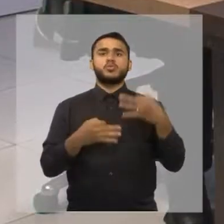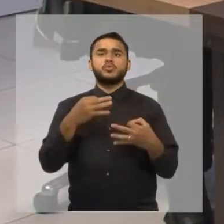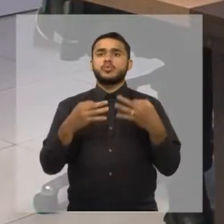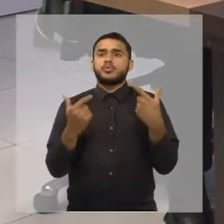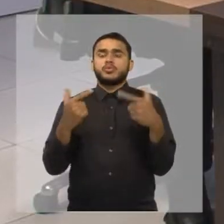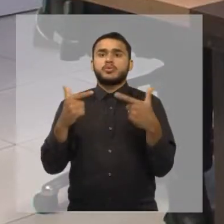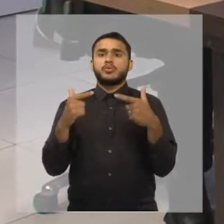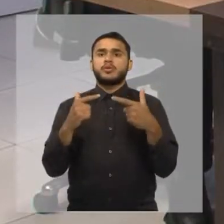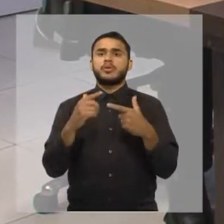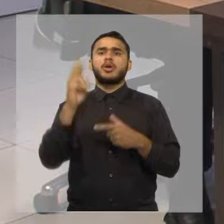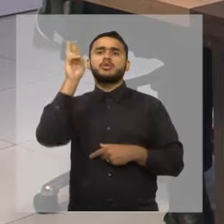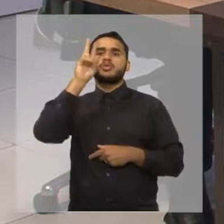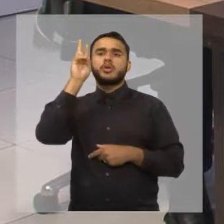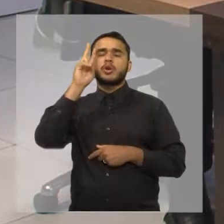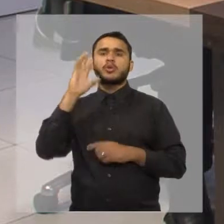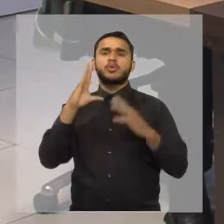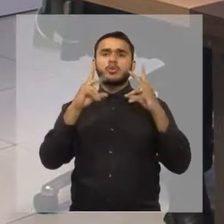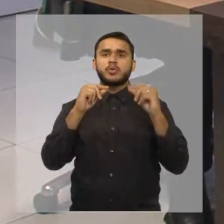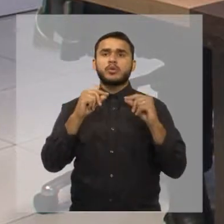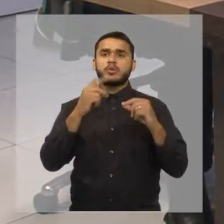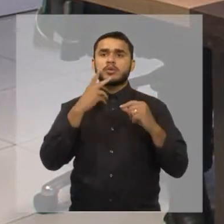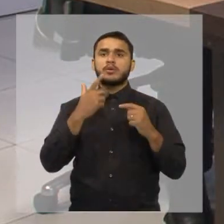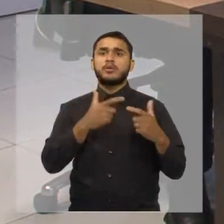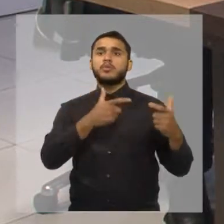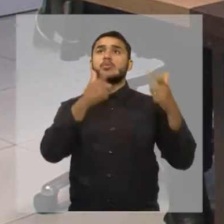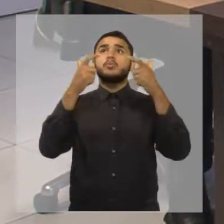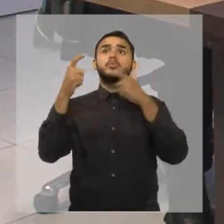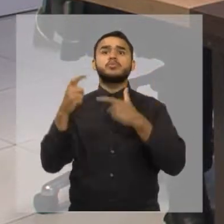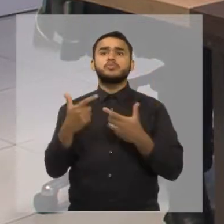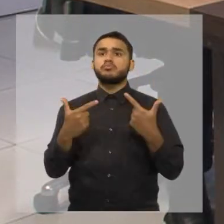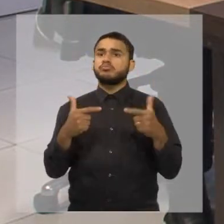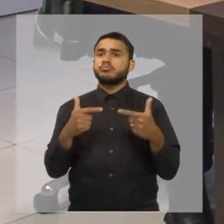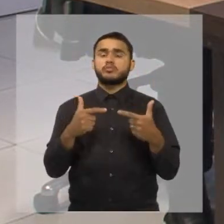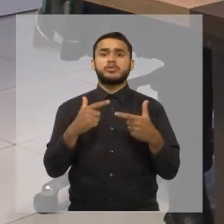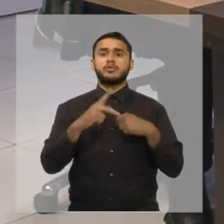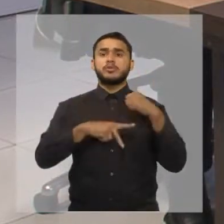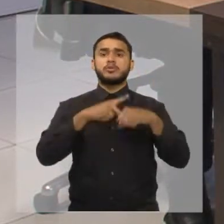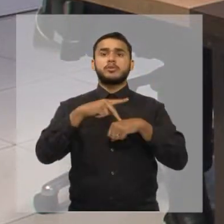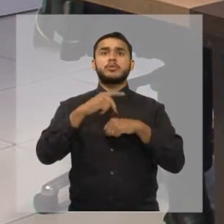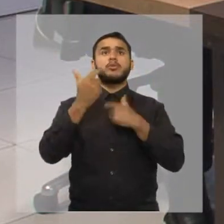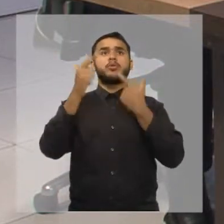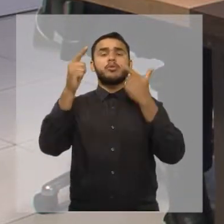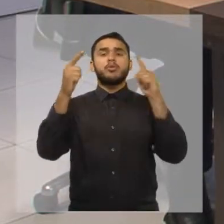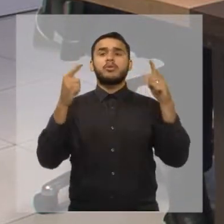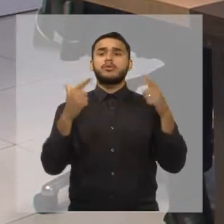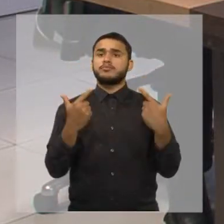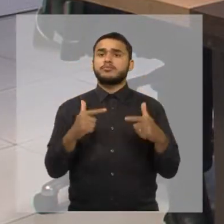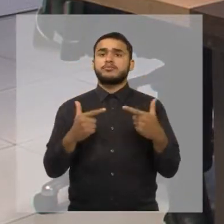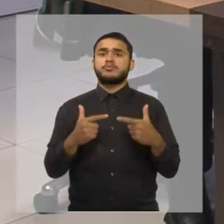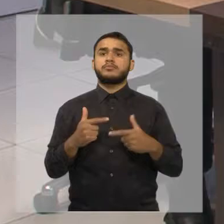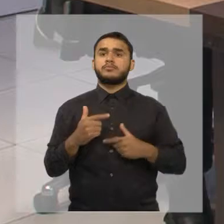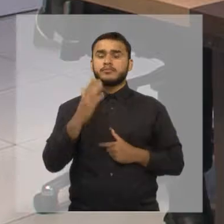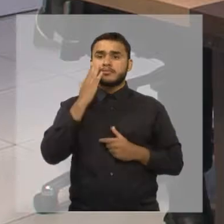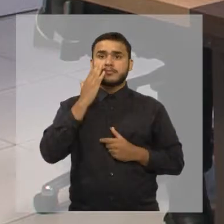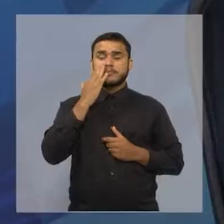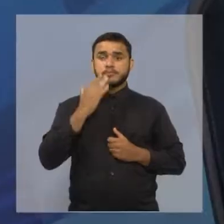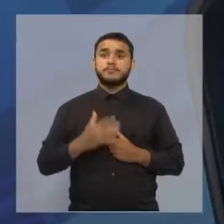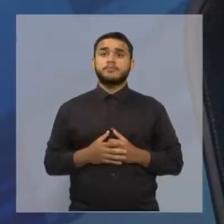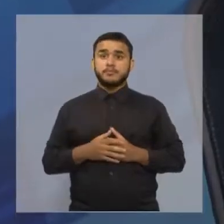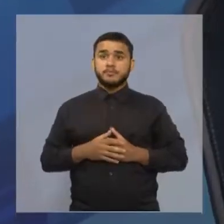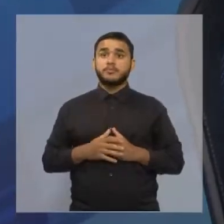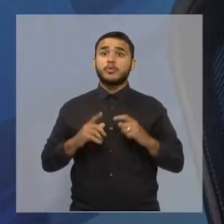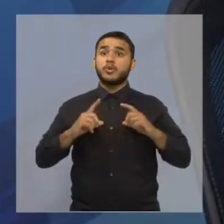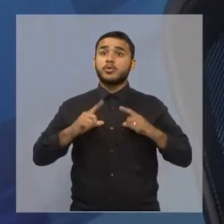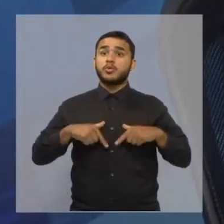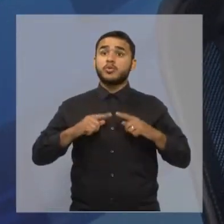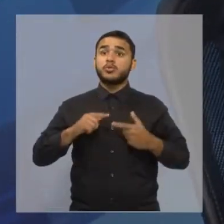do fenômeno histórico e social, que não existe em canto nenhum do mundo. Não existe nenhum fenômeno histórico homogêneo. Os judeus